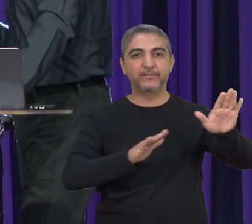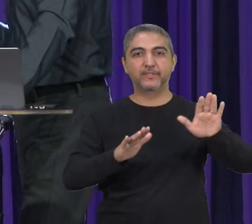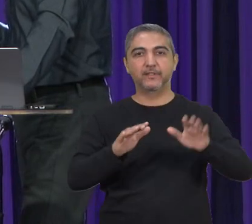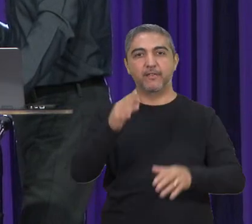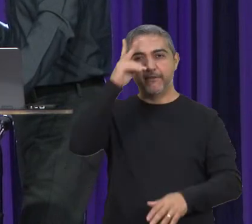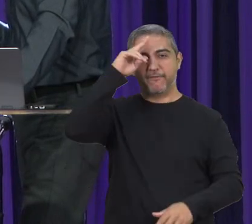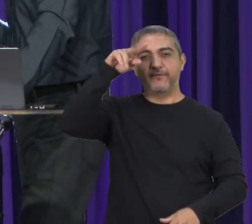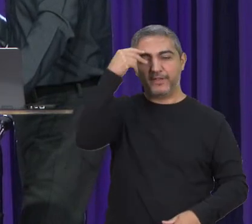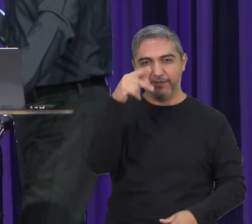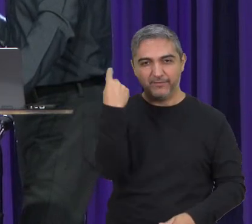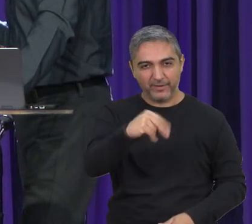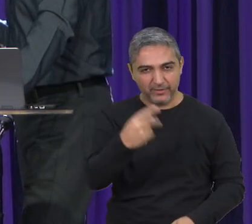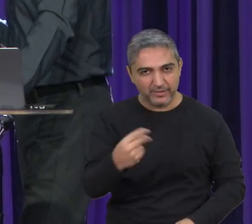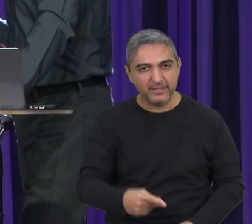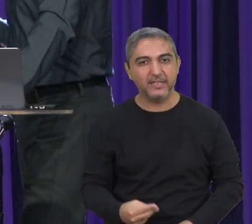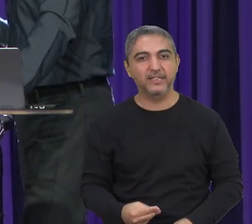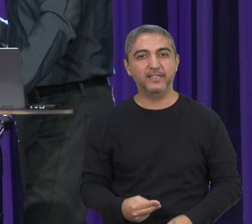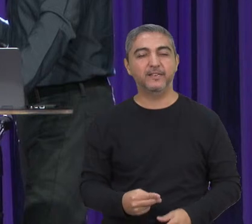feitiçaria,